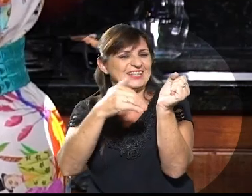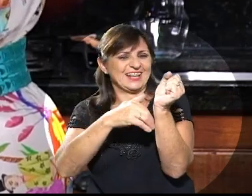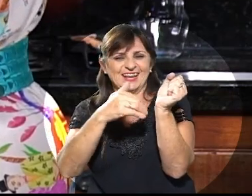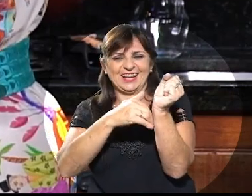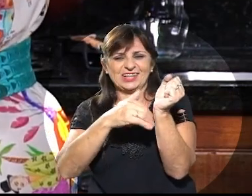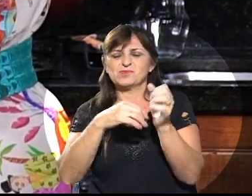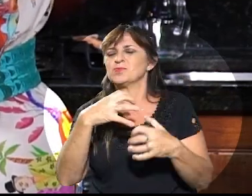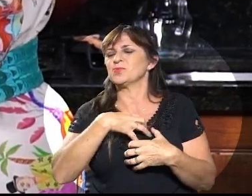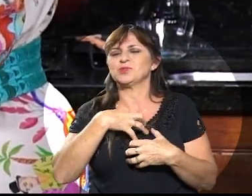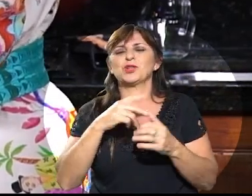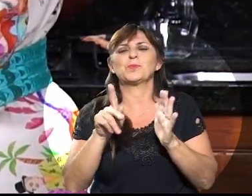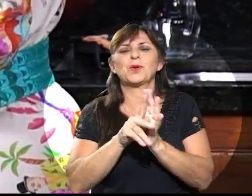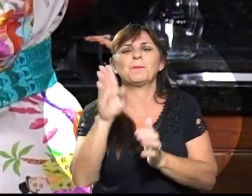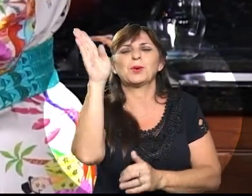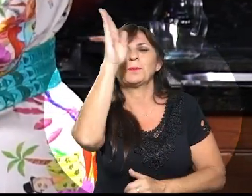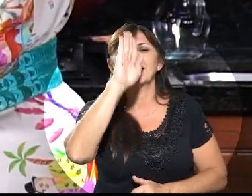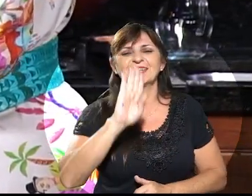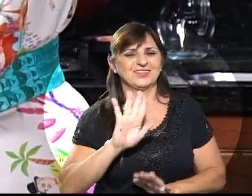cebola.